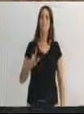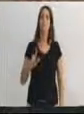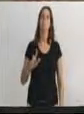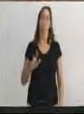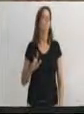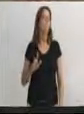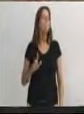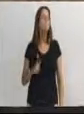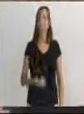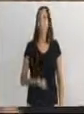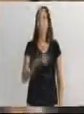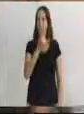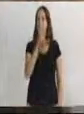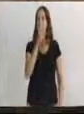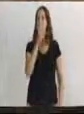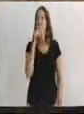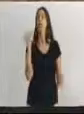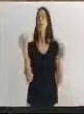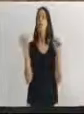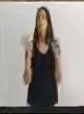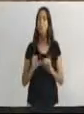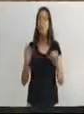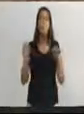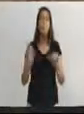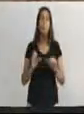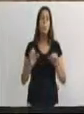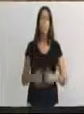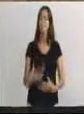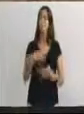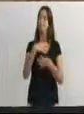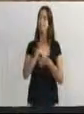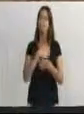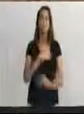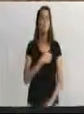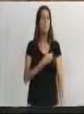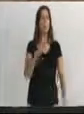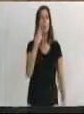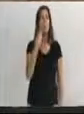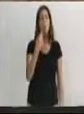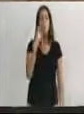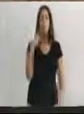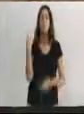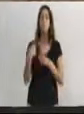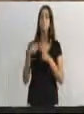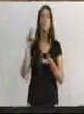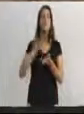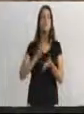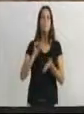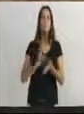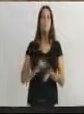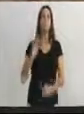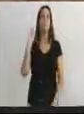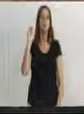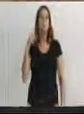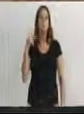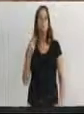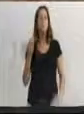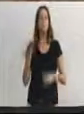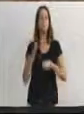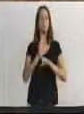lástima vereador está uma lástima dá vontade de chorar da falta de uma política de bem estar dos servidores públicos